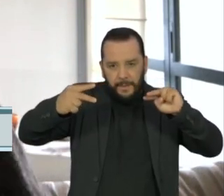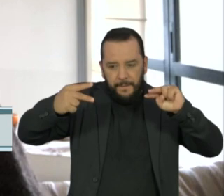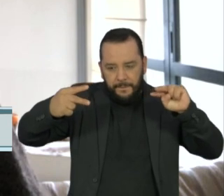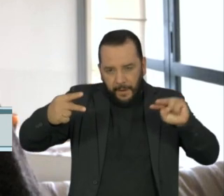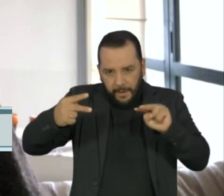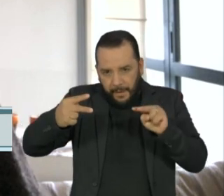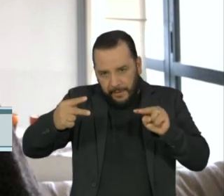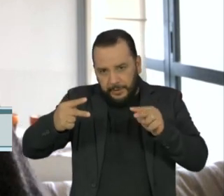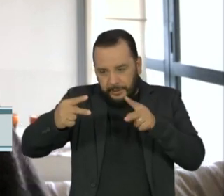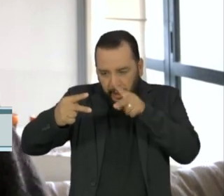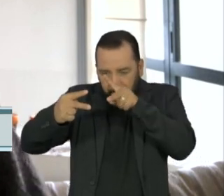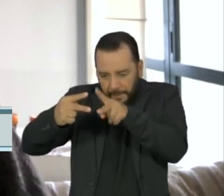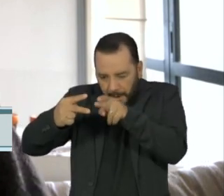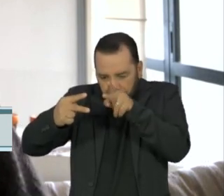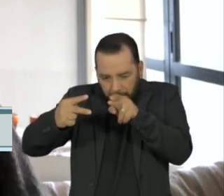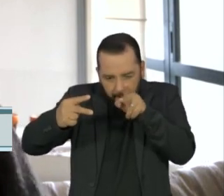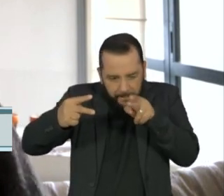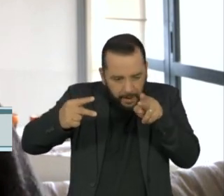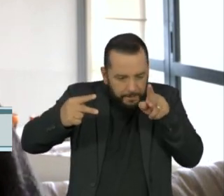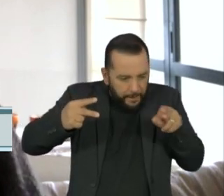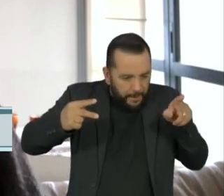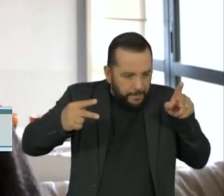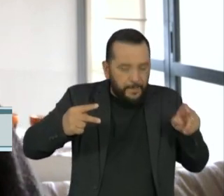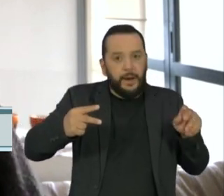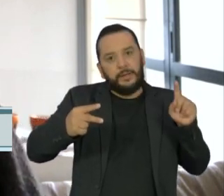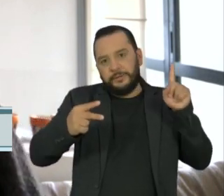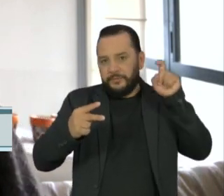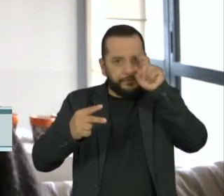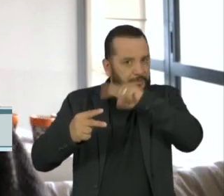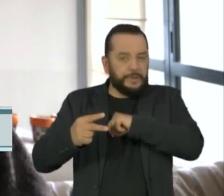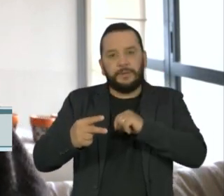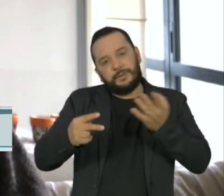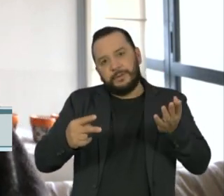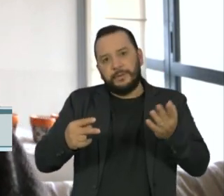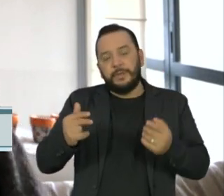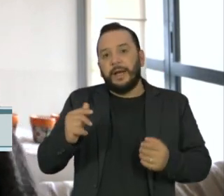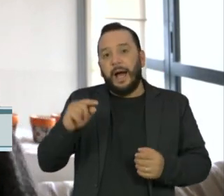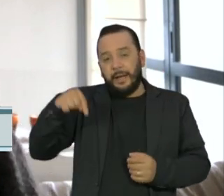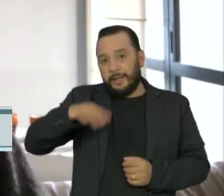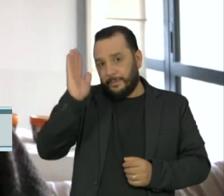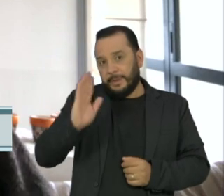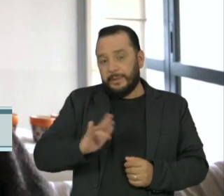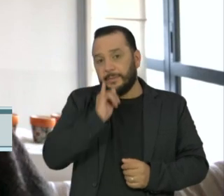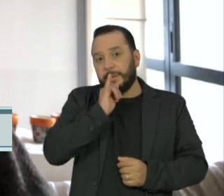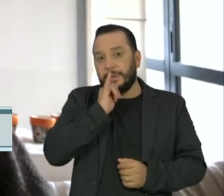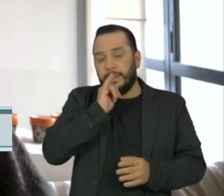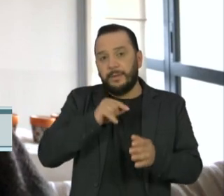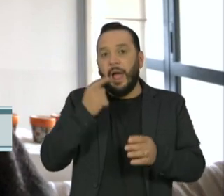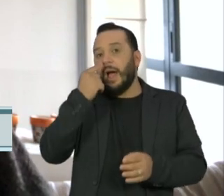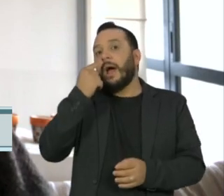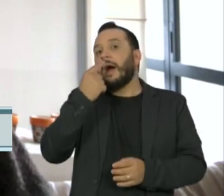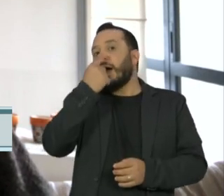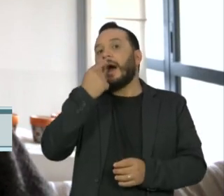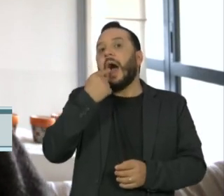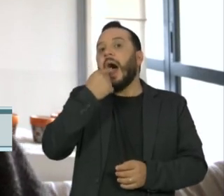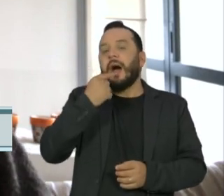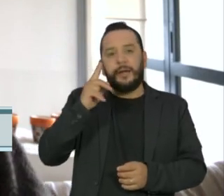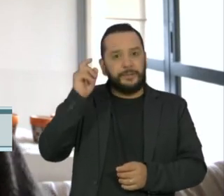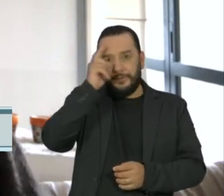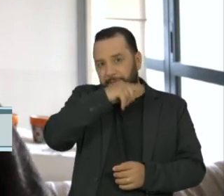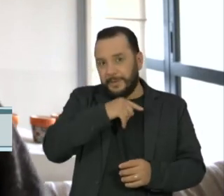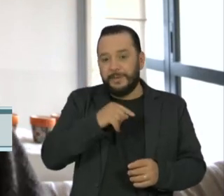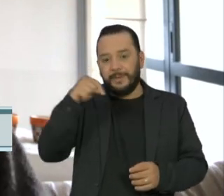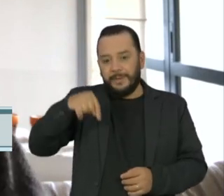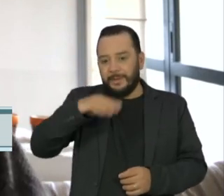o código genético dos vírus que estão causando. Se pegar aqui no Brasil, por exemplo, a gente mal consegue fazer um PCR para diagnosticar os casos clínicos, para